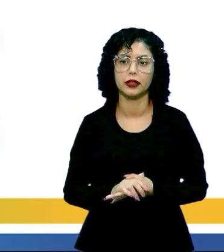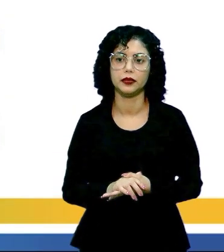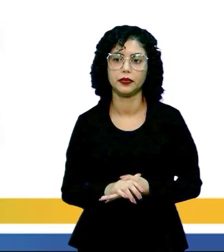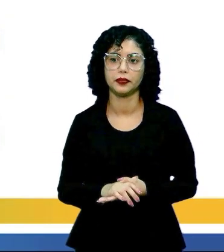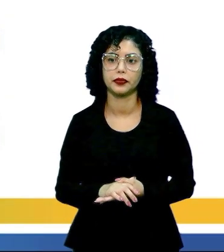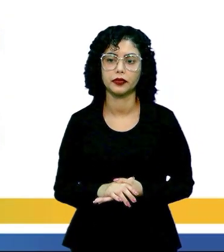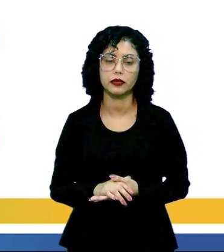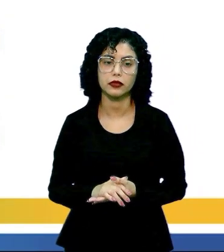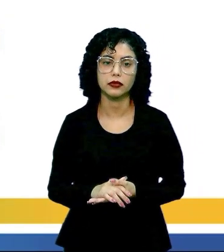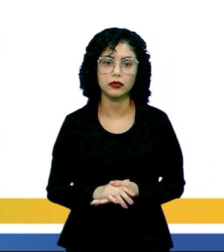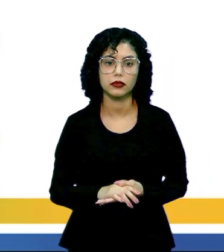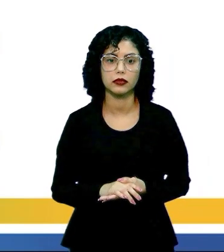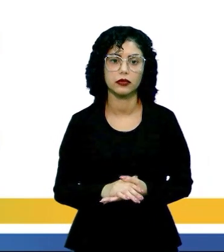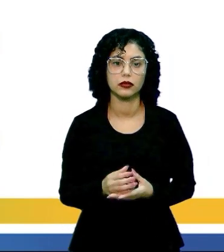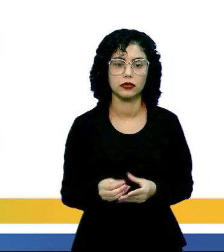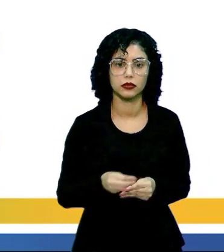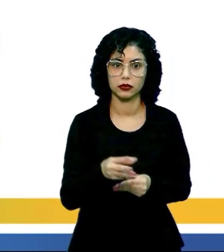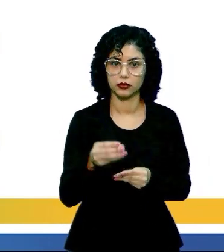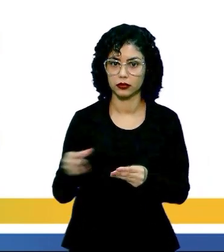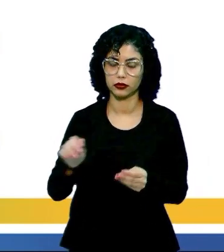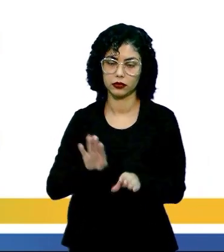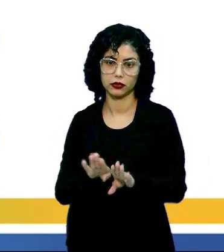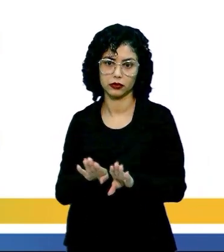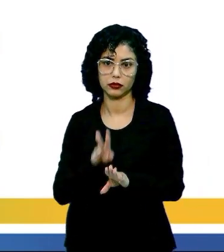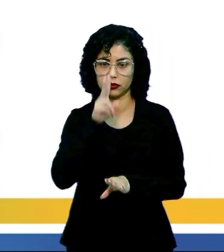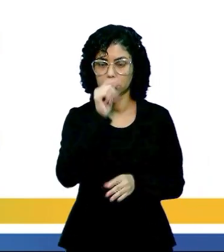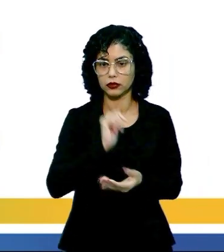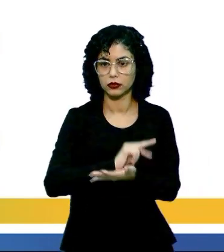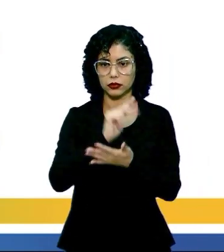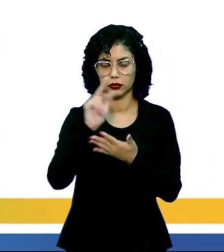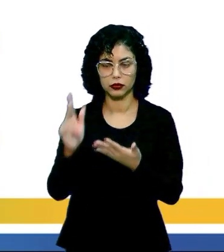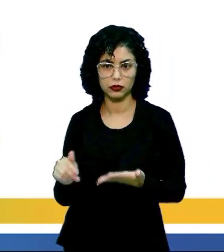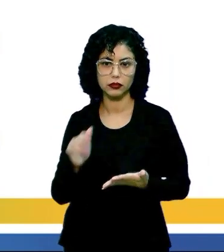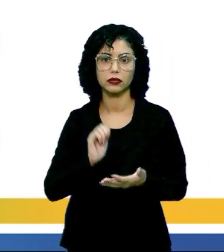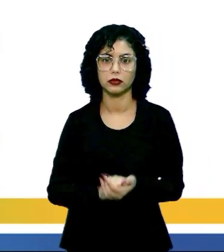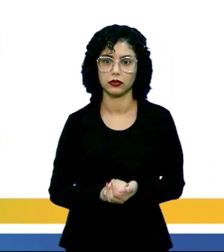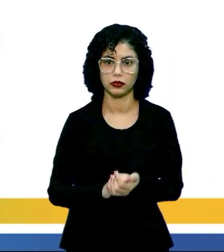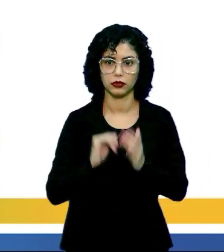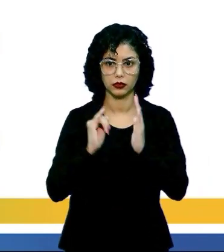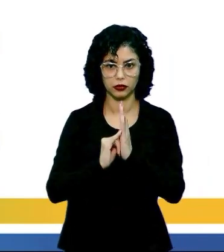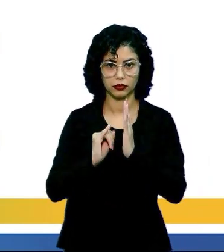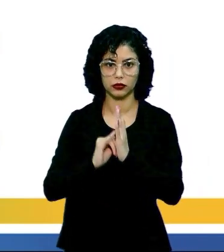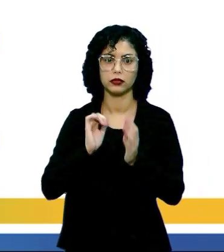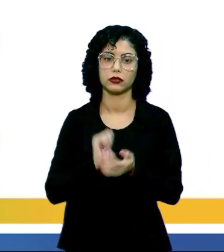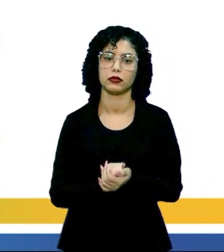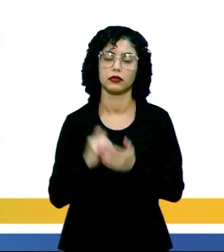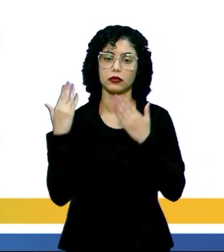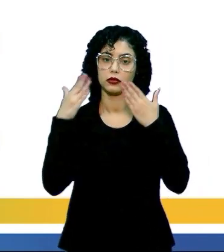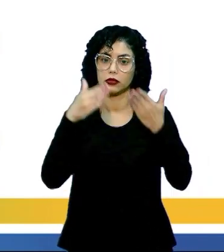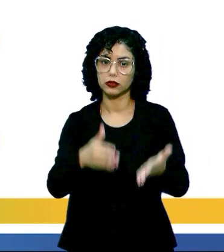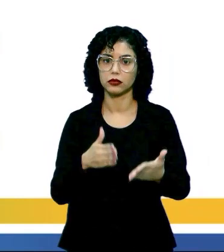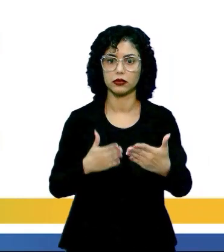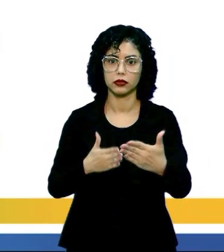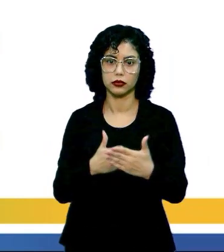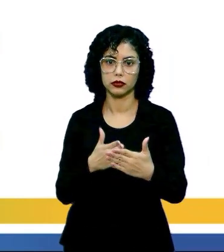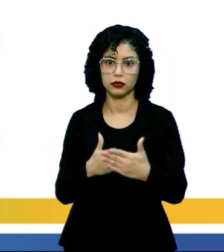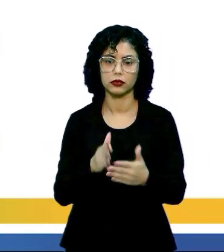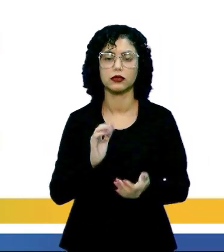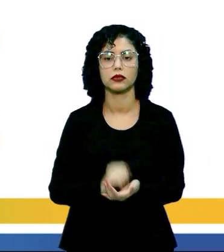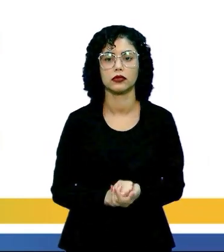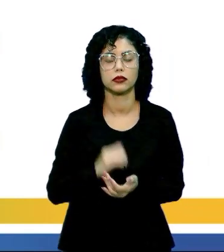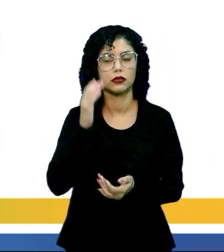lá. A distribuição do poder entre várias instituições republicanas objetivava impedir a